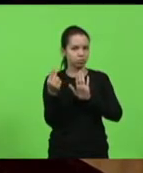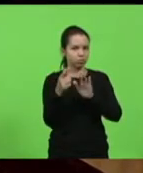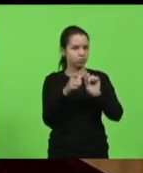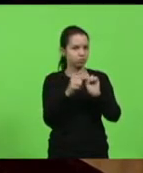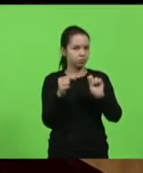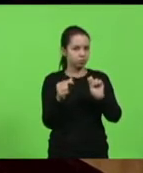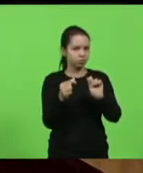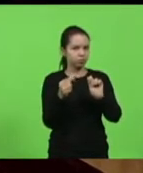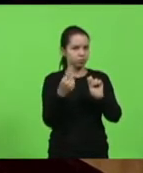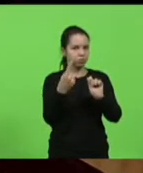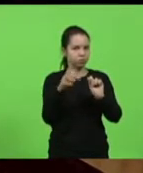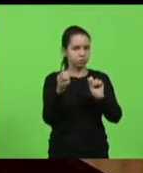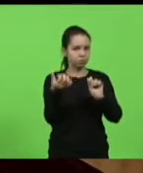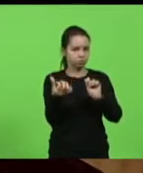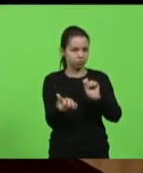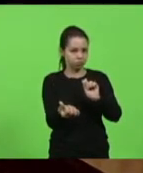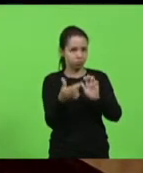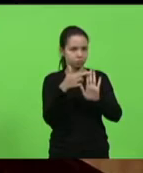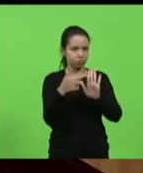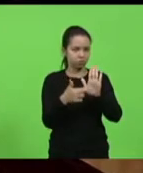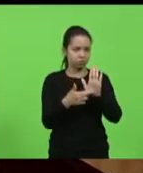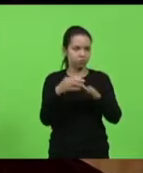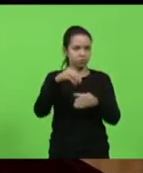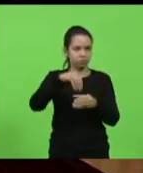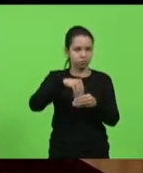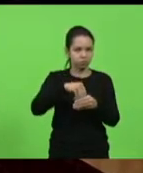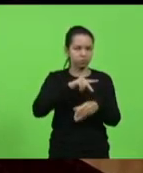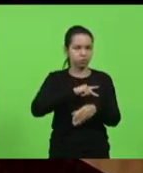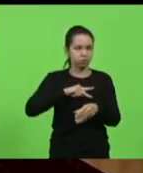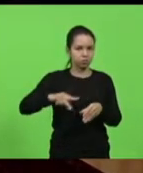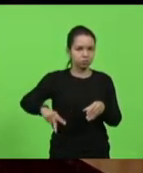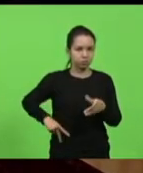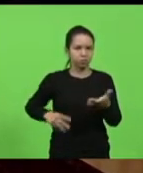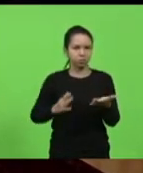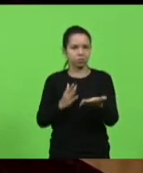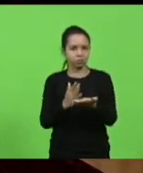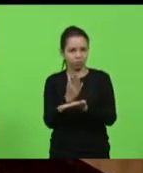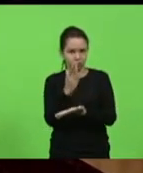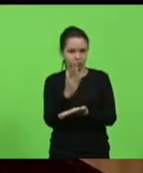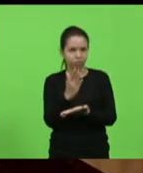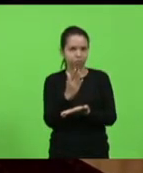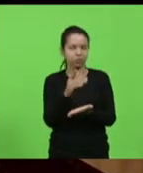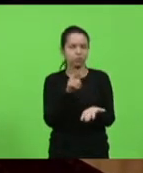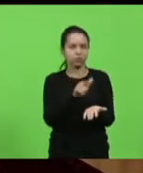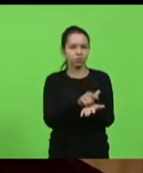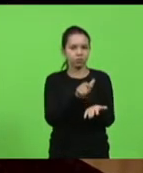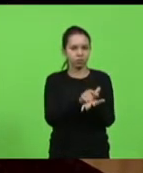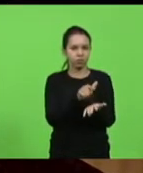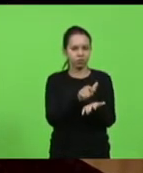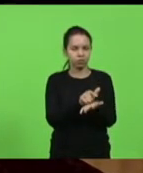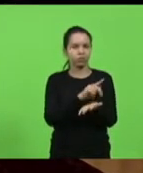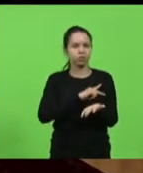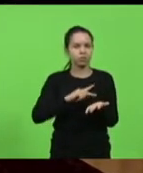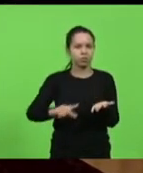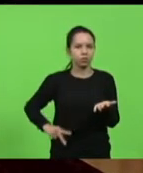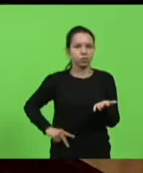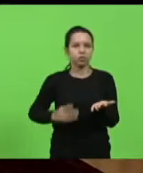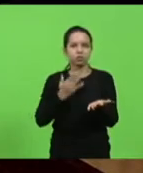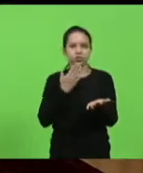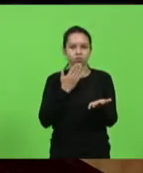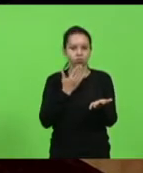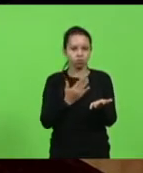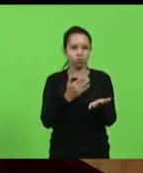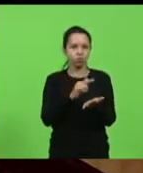do regimento interno, o senhor presidente deu por aprovada expediente. O senhor presidente solicitou que se